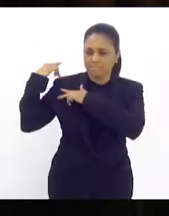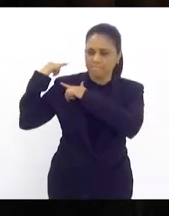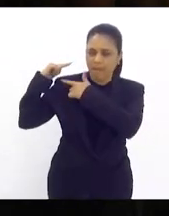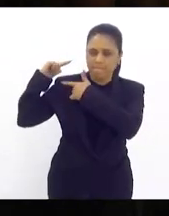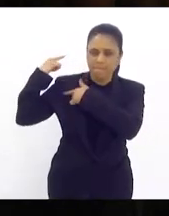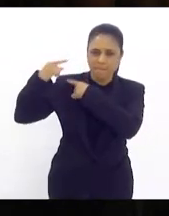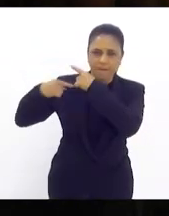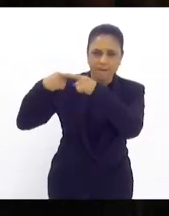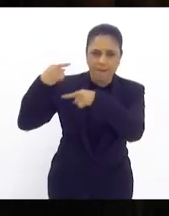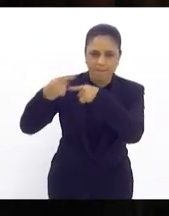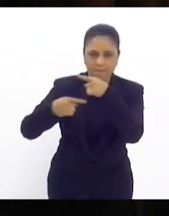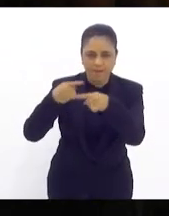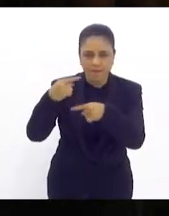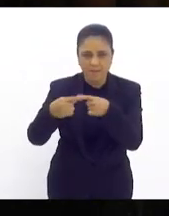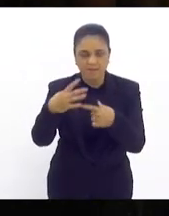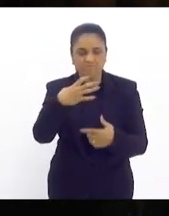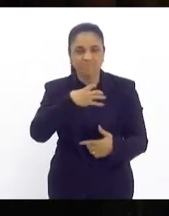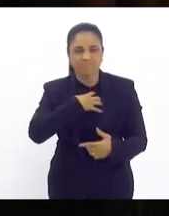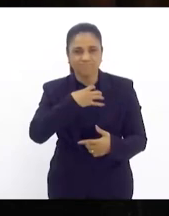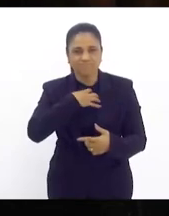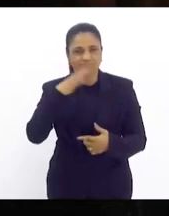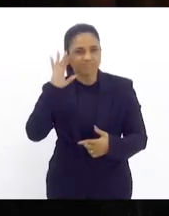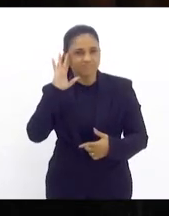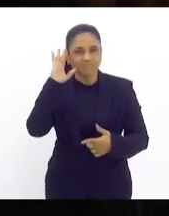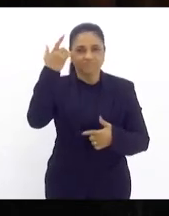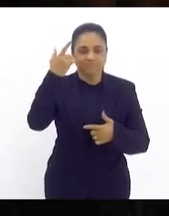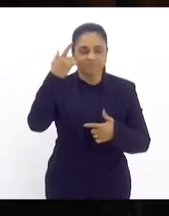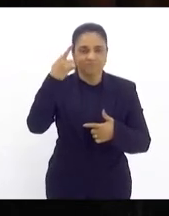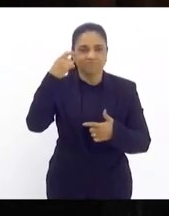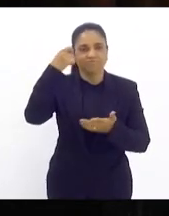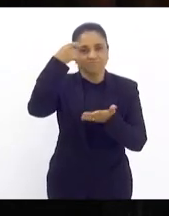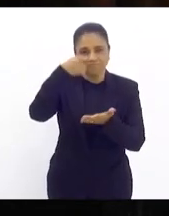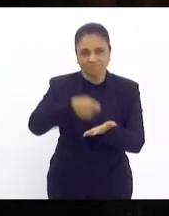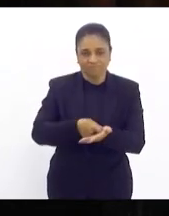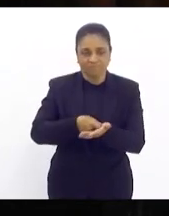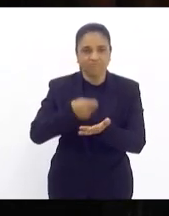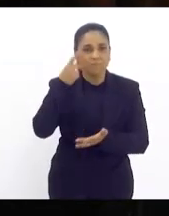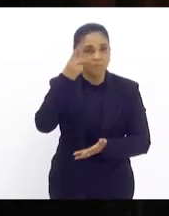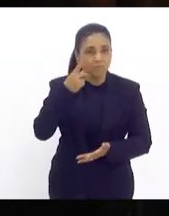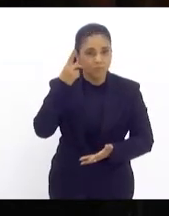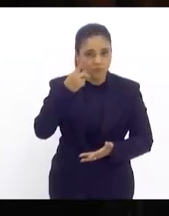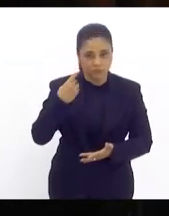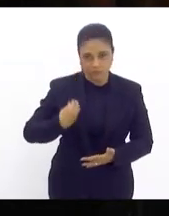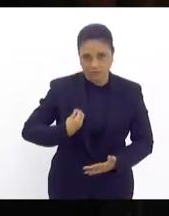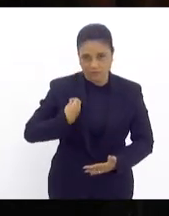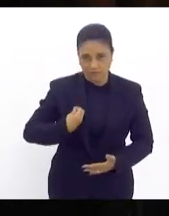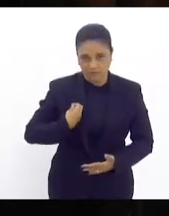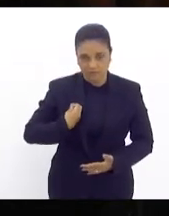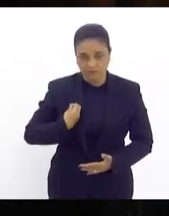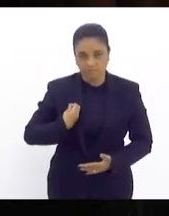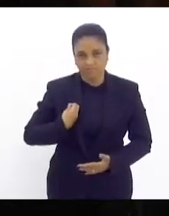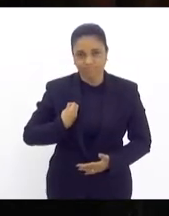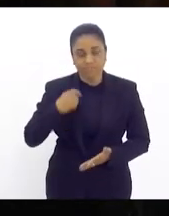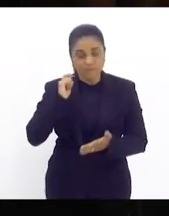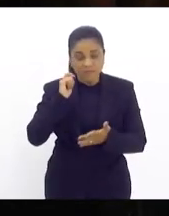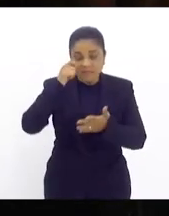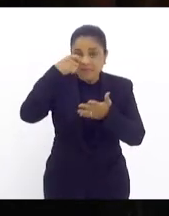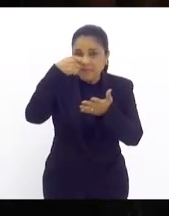para as decisões políticas que tomamos na nossa vida e uma decisão política que eu